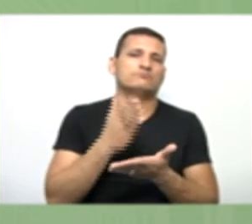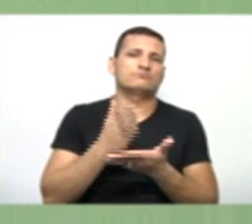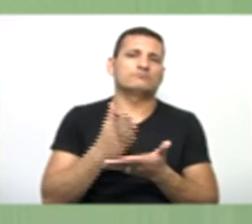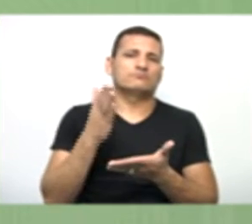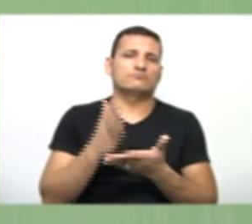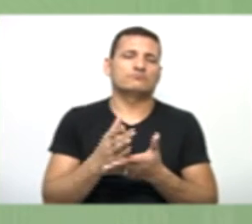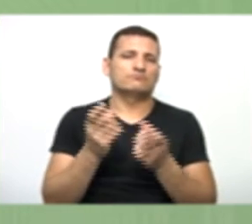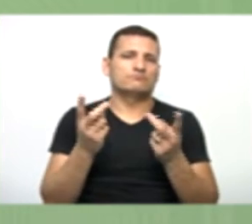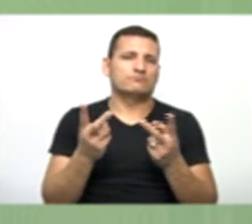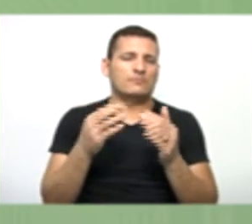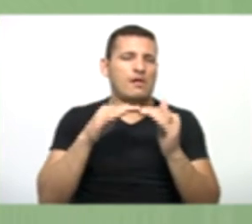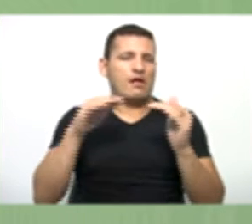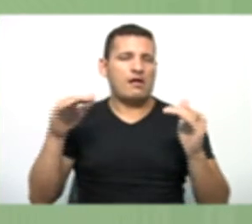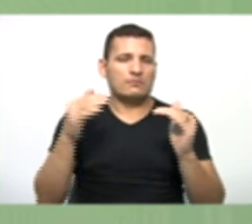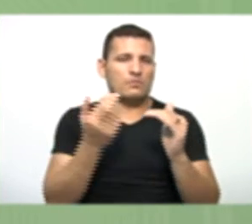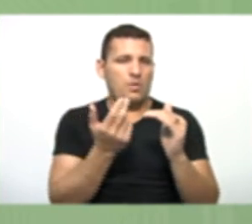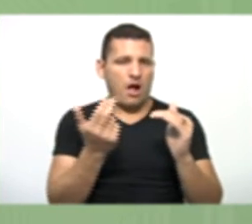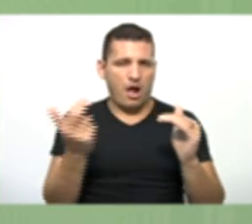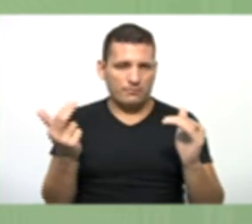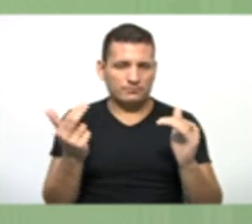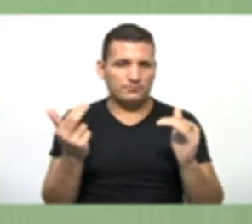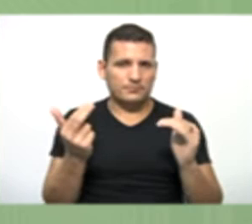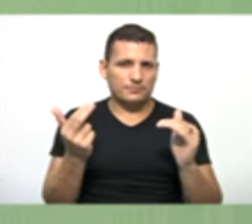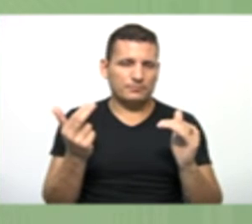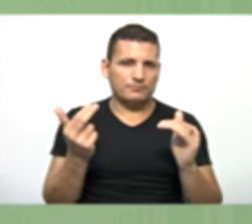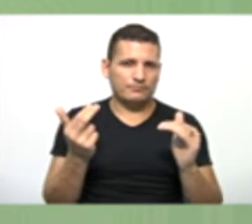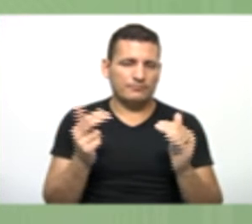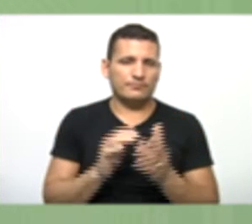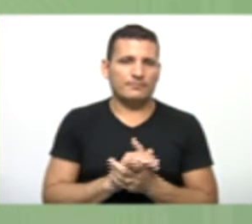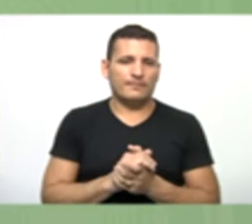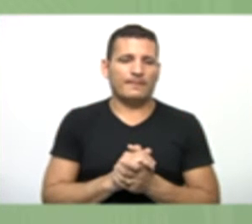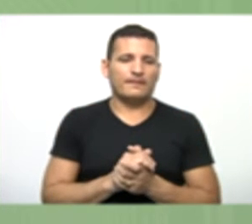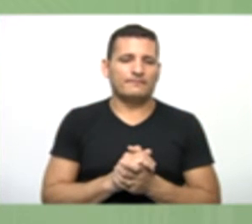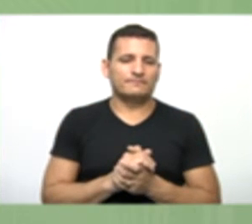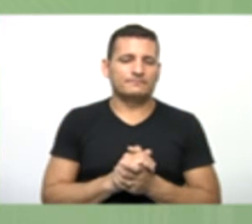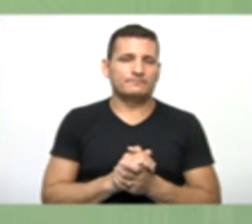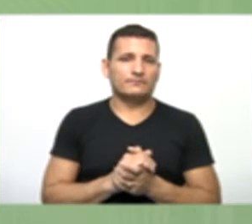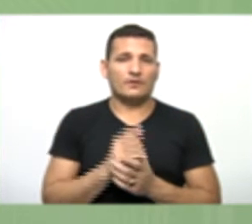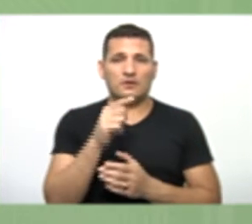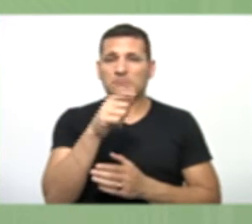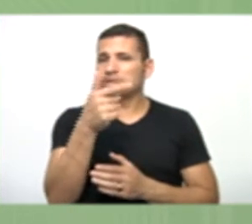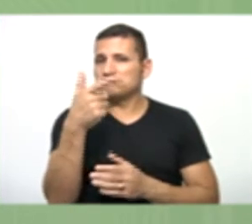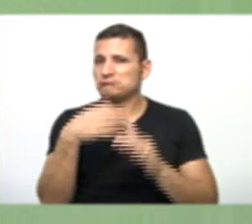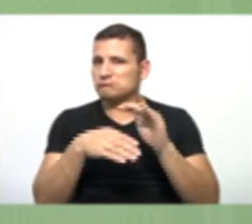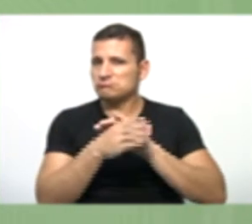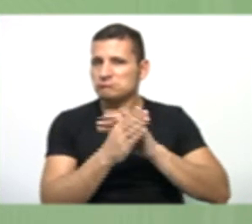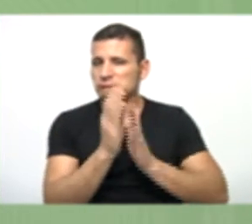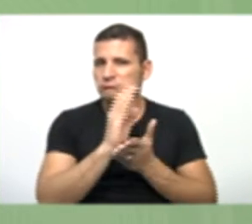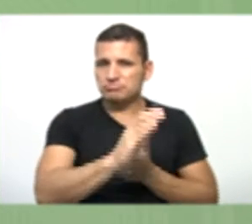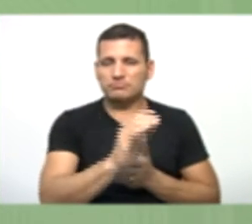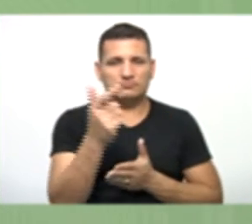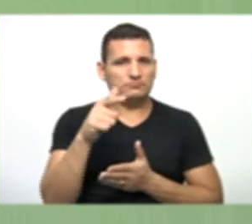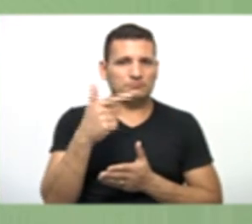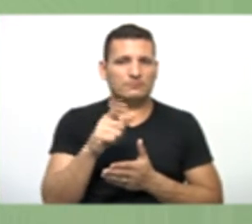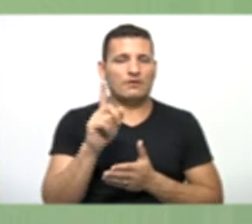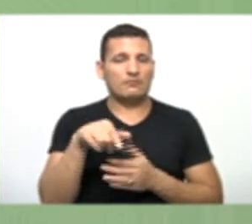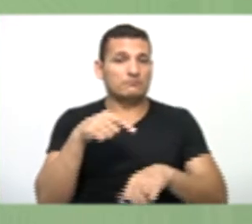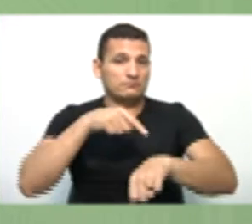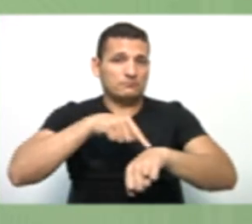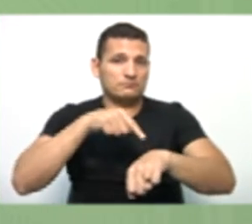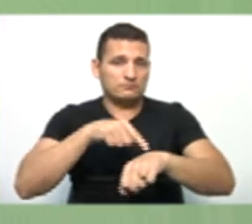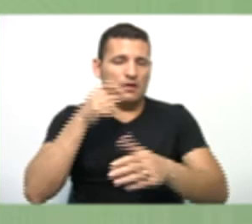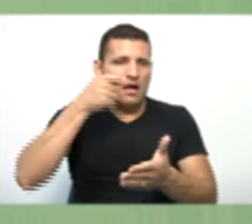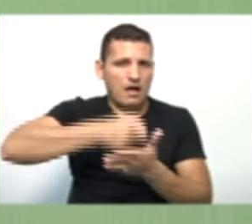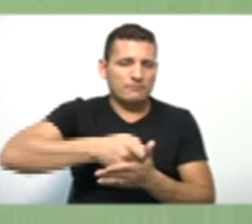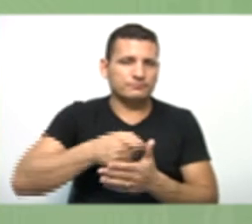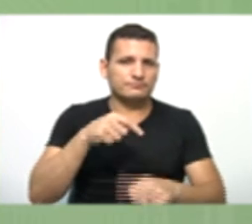iguais, correto? E sem entradas, ou seja, é aquela que a gente chama séries de pagamentos imediatas, com